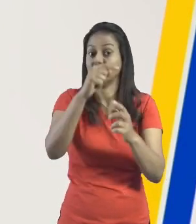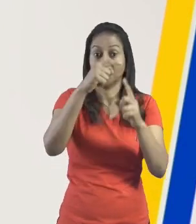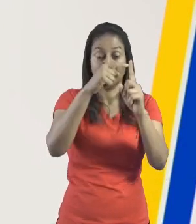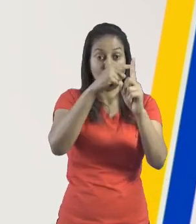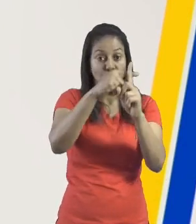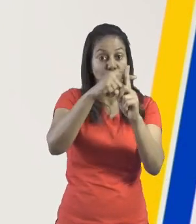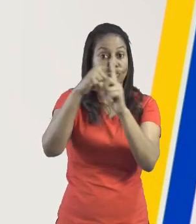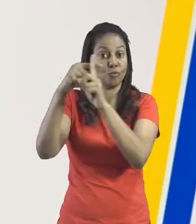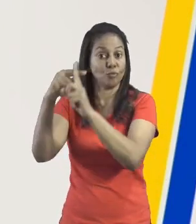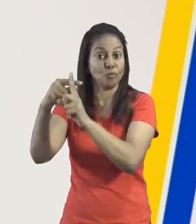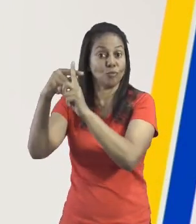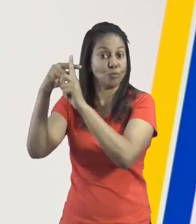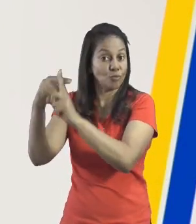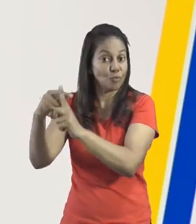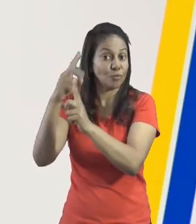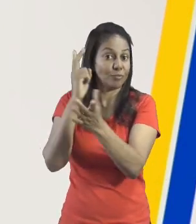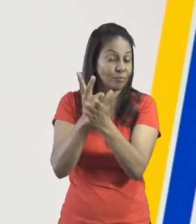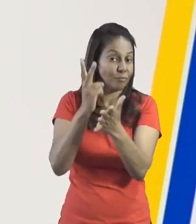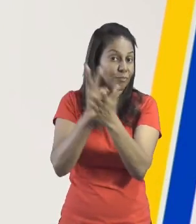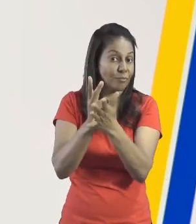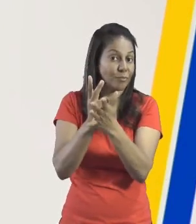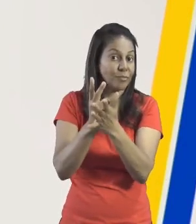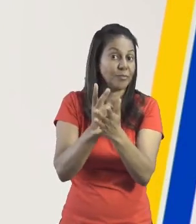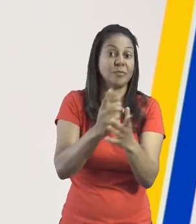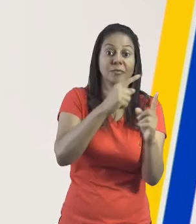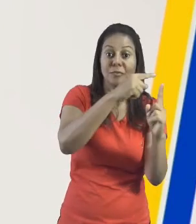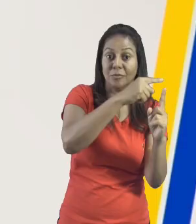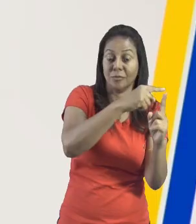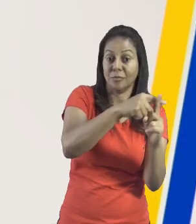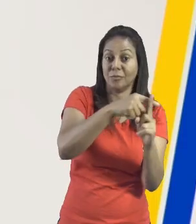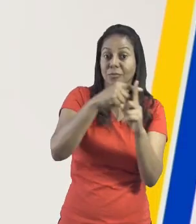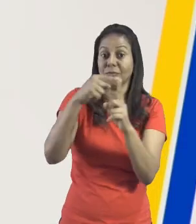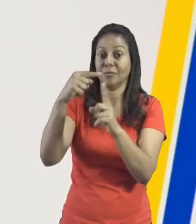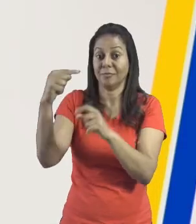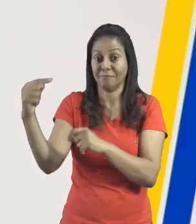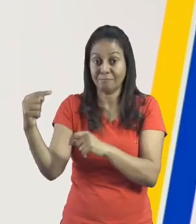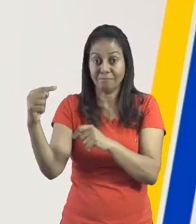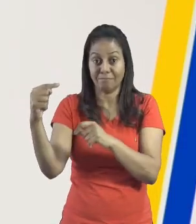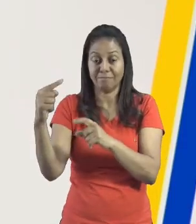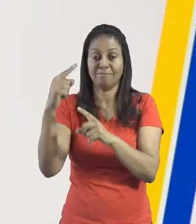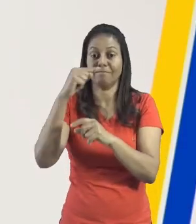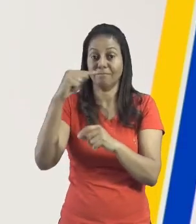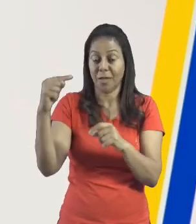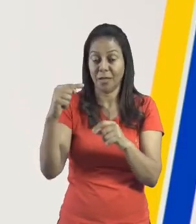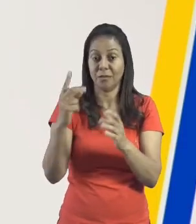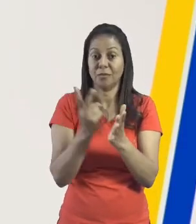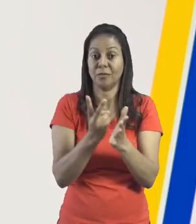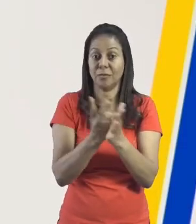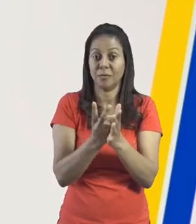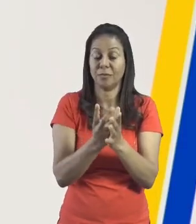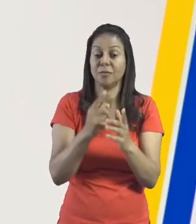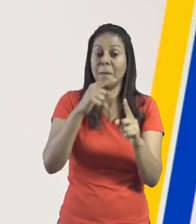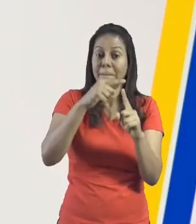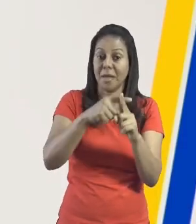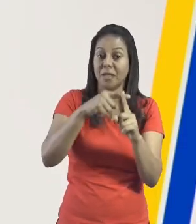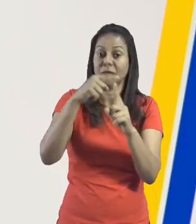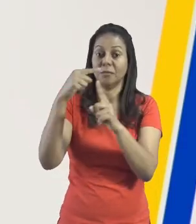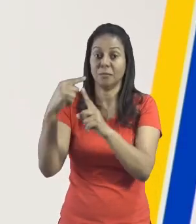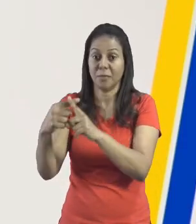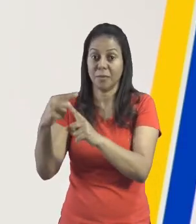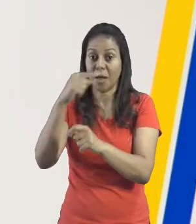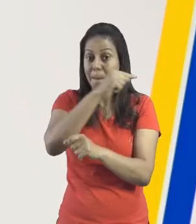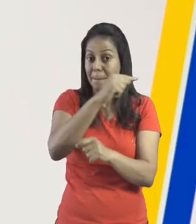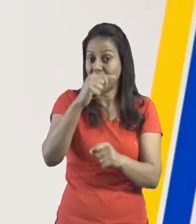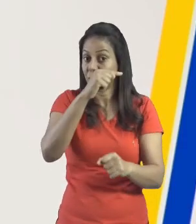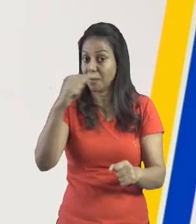nós somamos e conservamos. Por isso que eu somei menos 4 com menos 5 para chegar à conclusão que dá